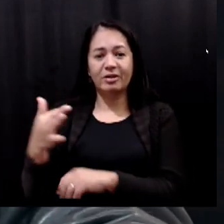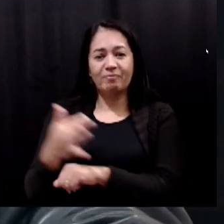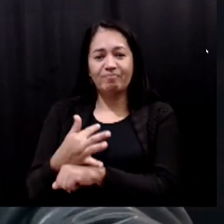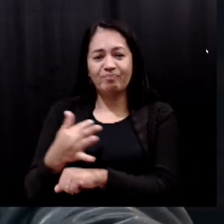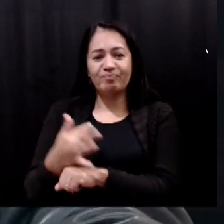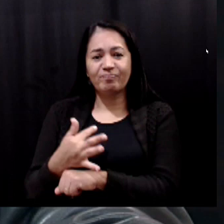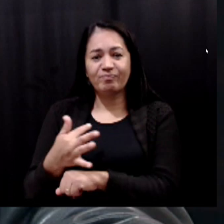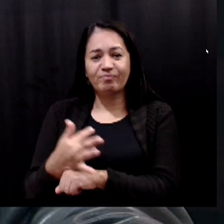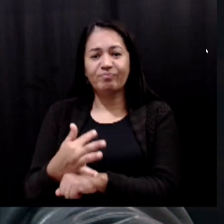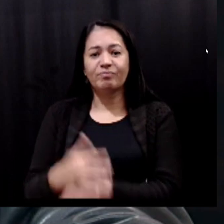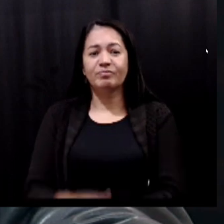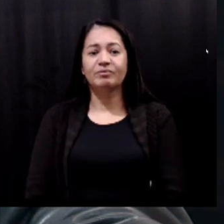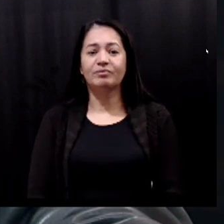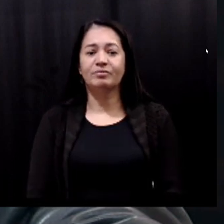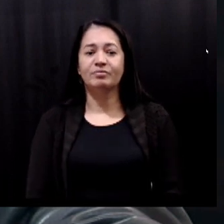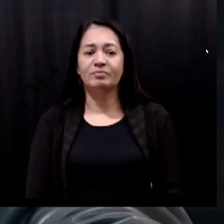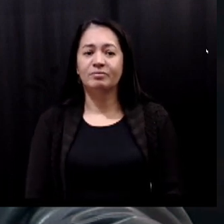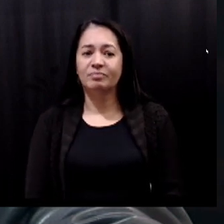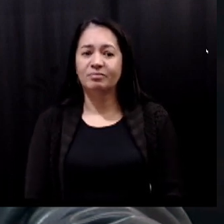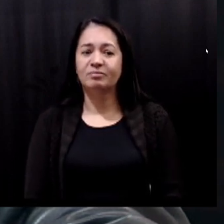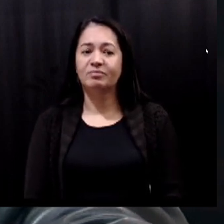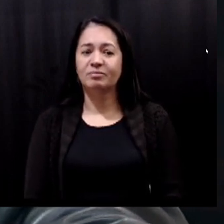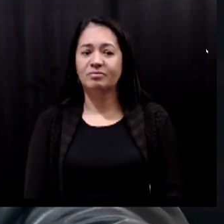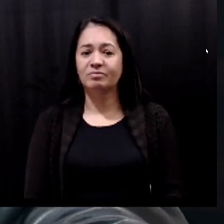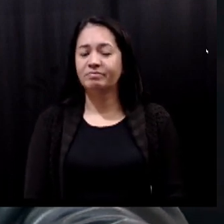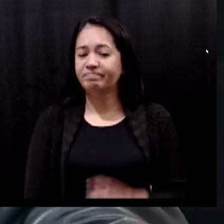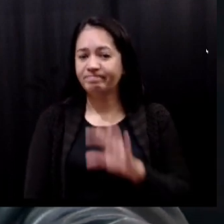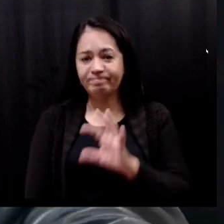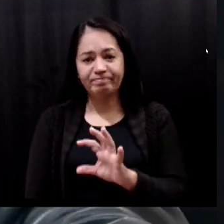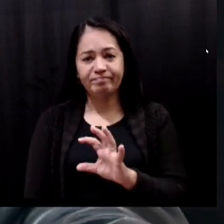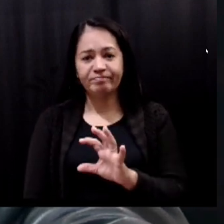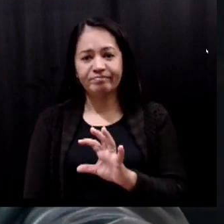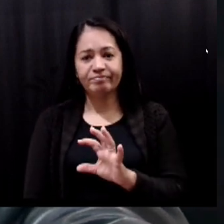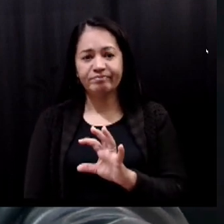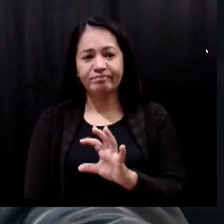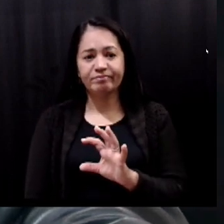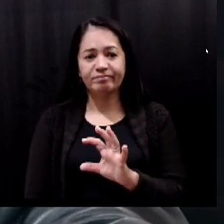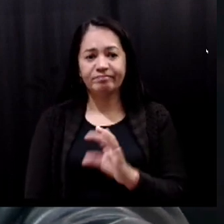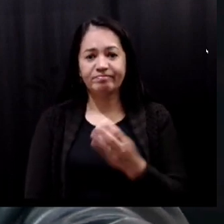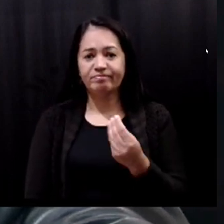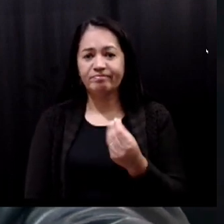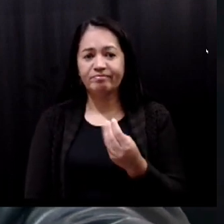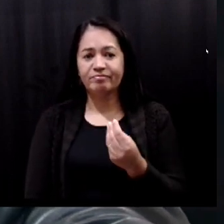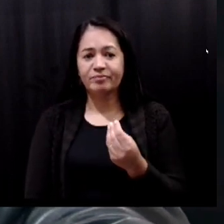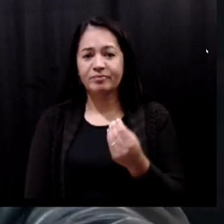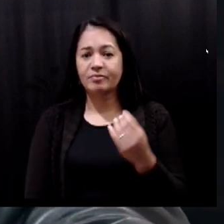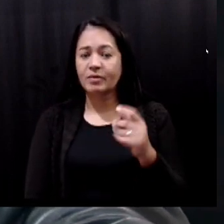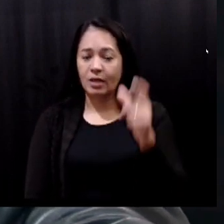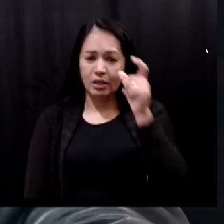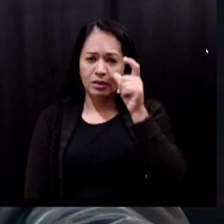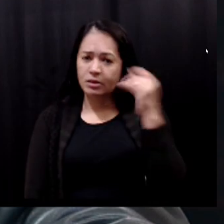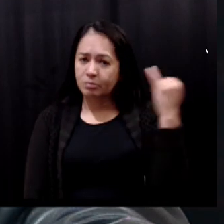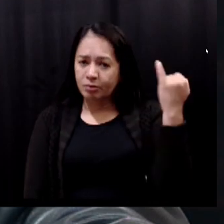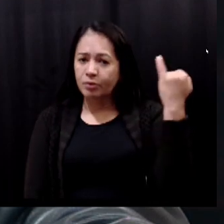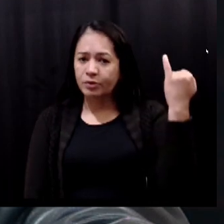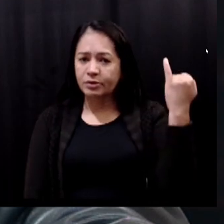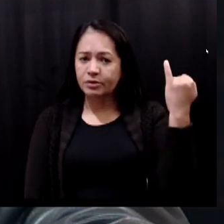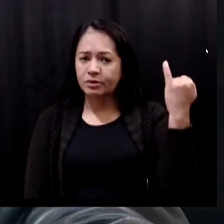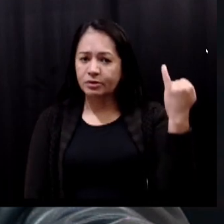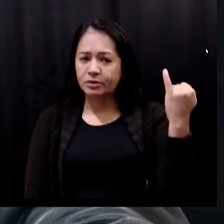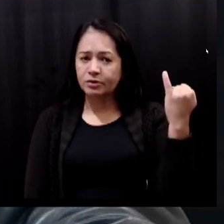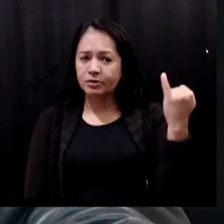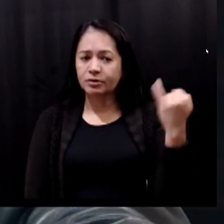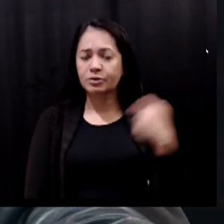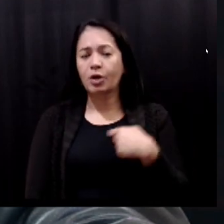Então essa colocação. isso é uma coisa muito interessante. Eu poderia mencionar